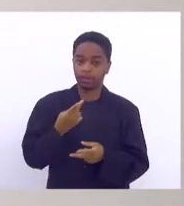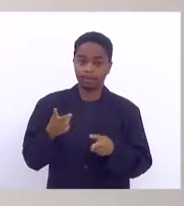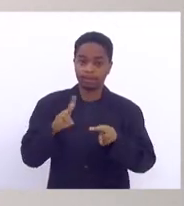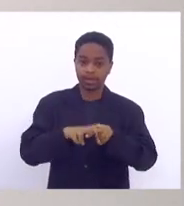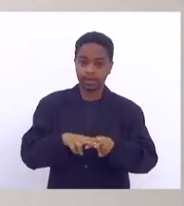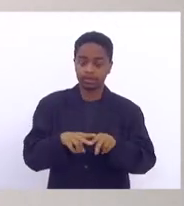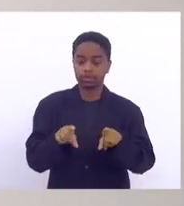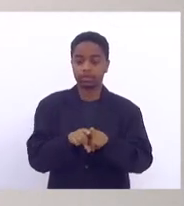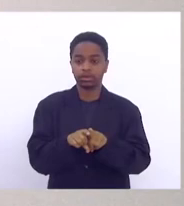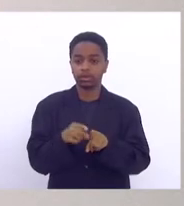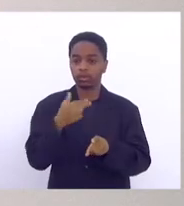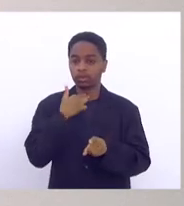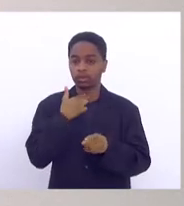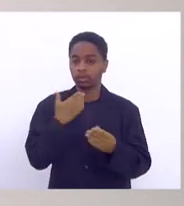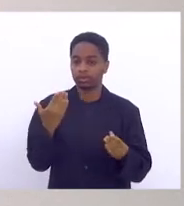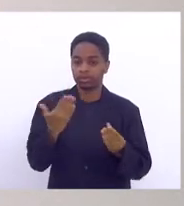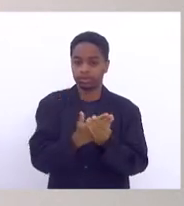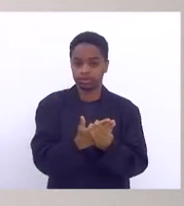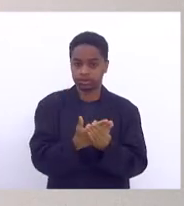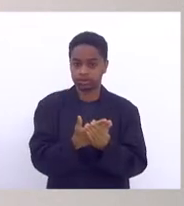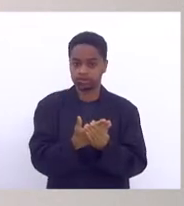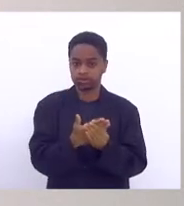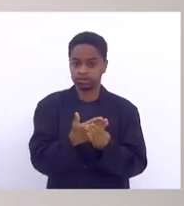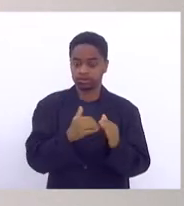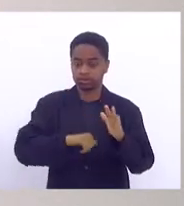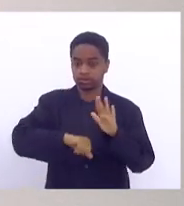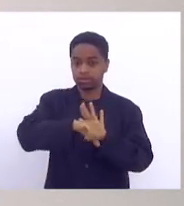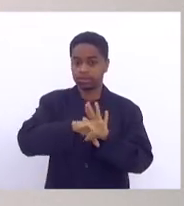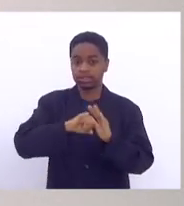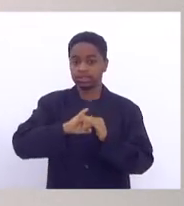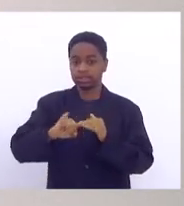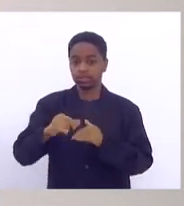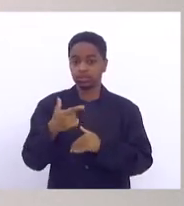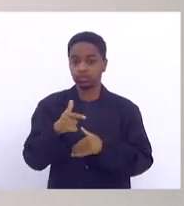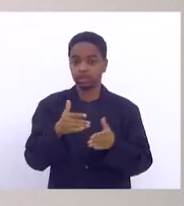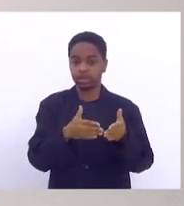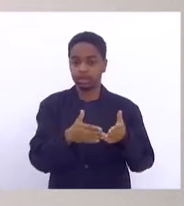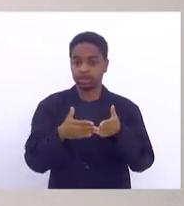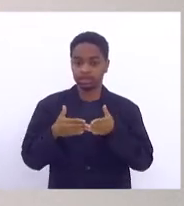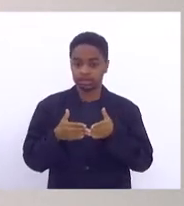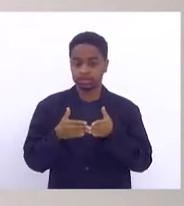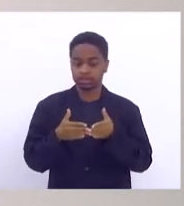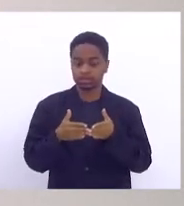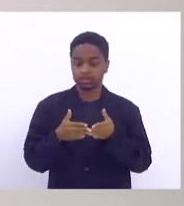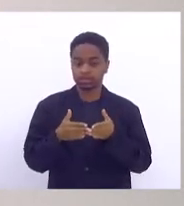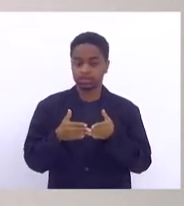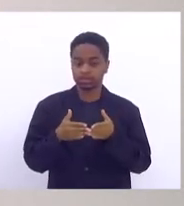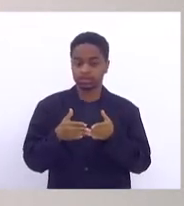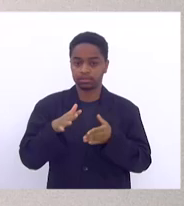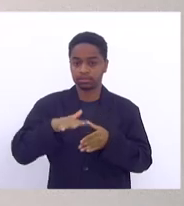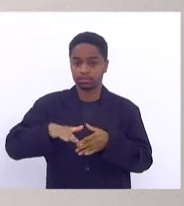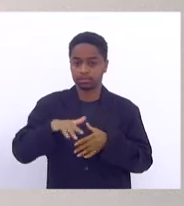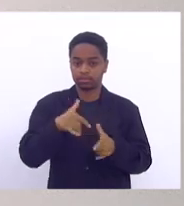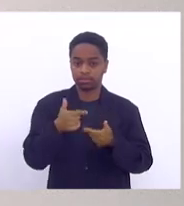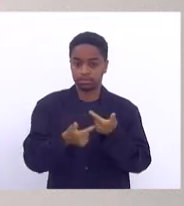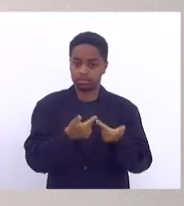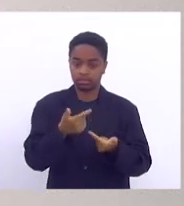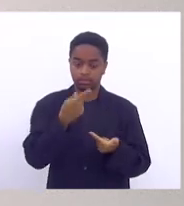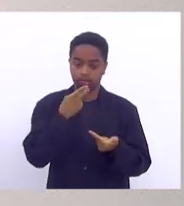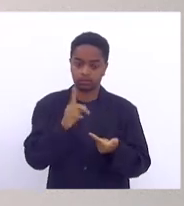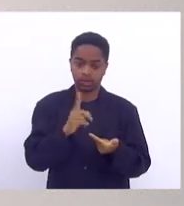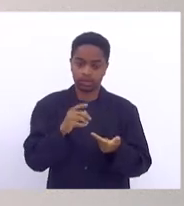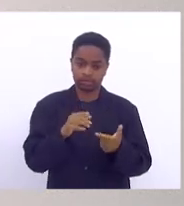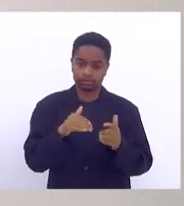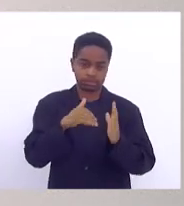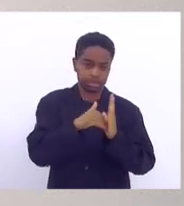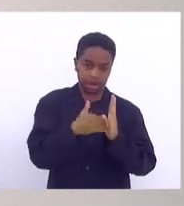nem processados criminalmente sem prévia licença de sua Câmara não fala Senado de sua câmara né